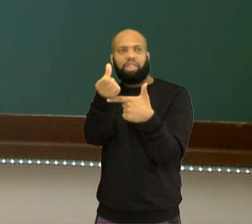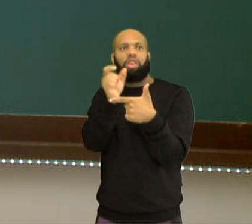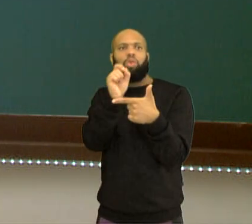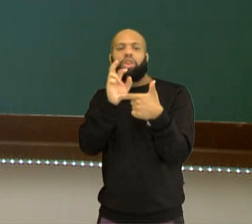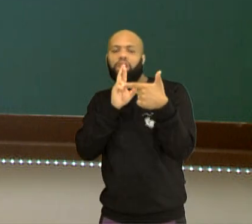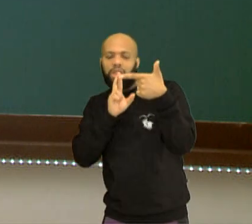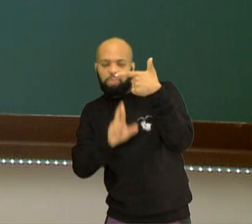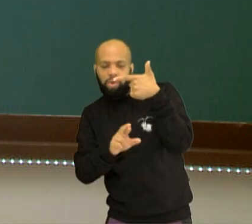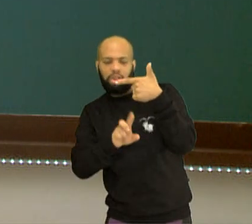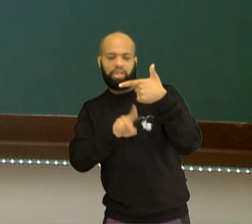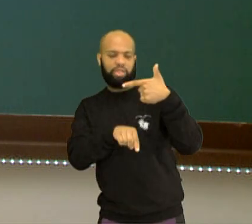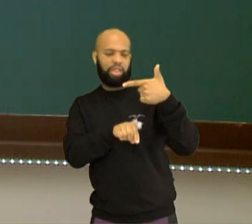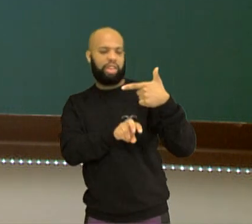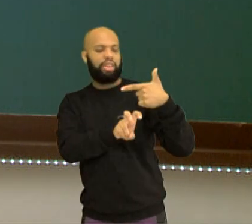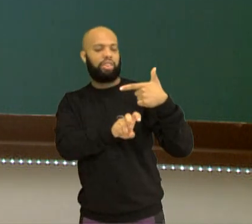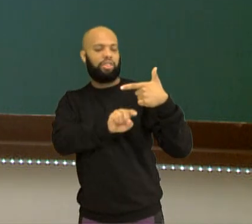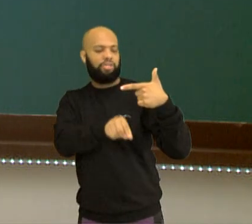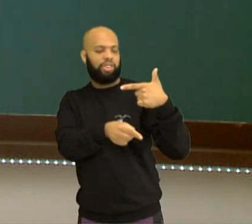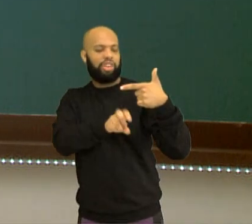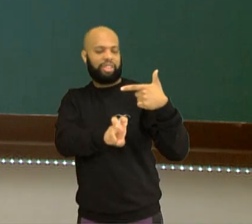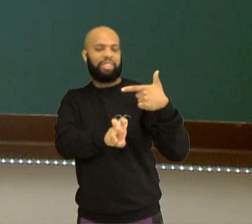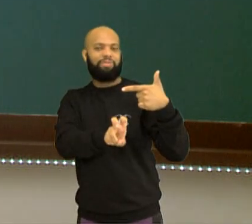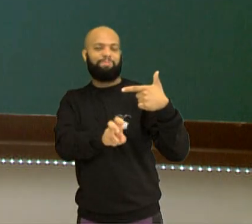gente tem?